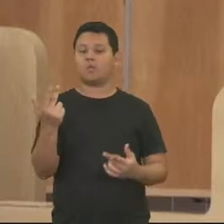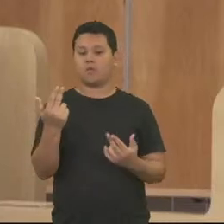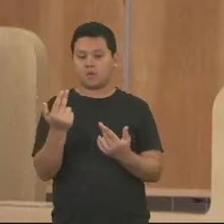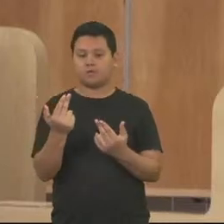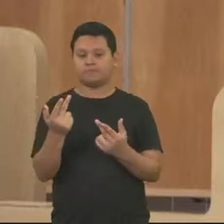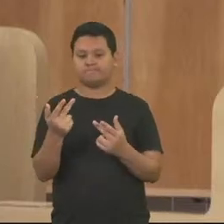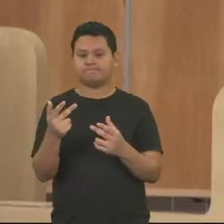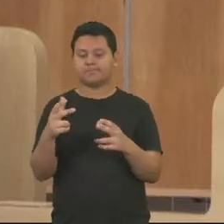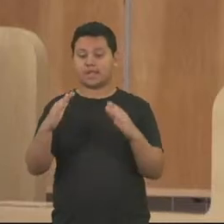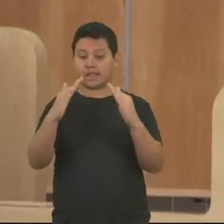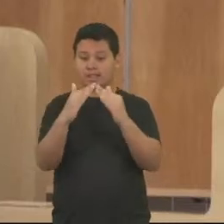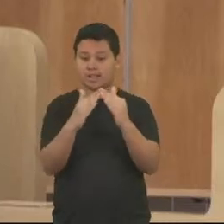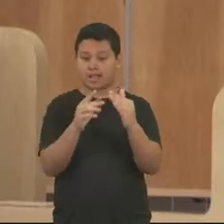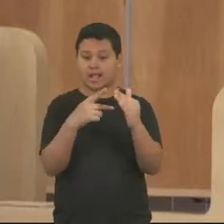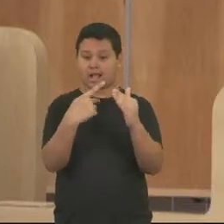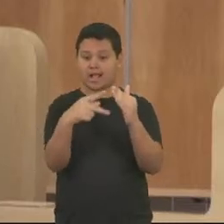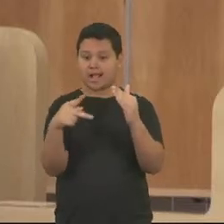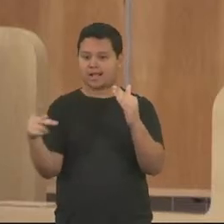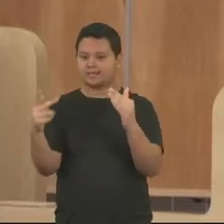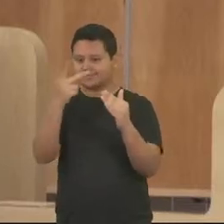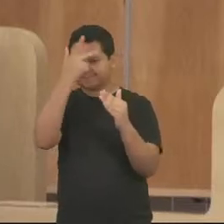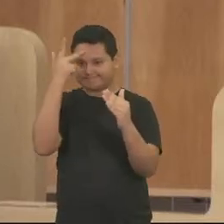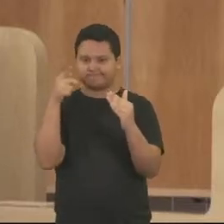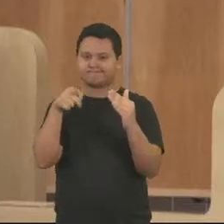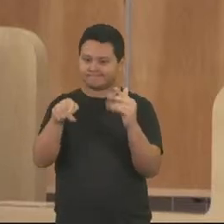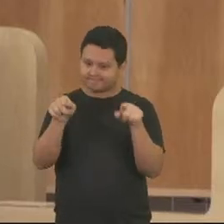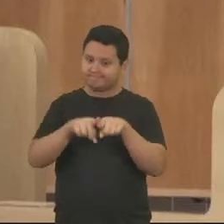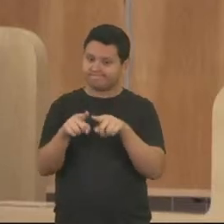pessoas, ela vai ser cuidada. Então é isso que